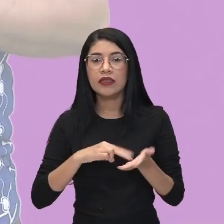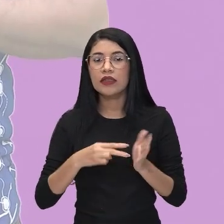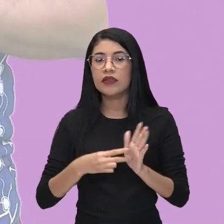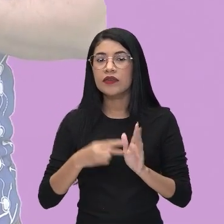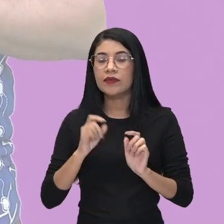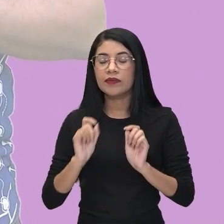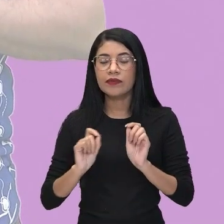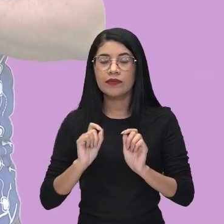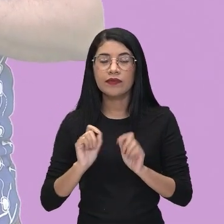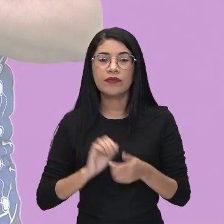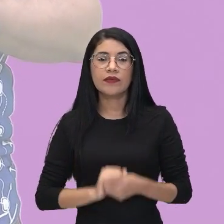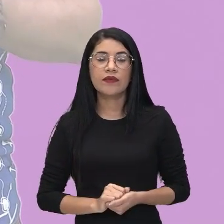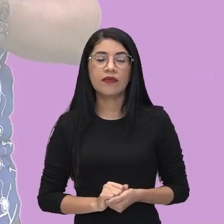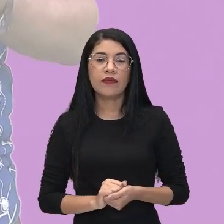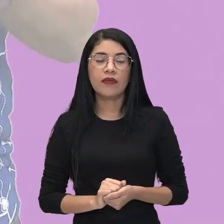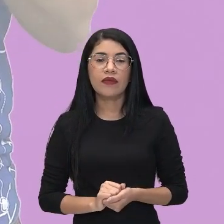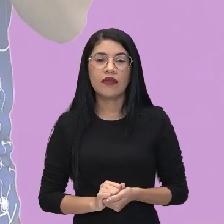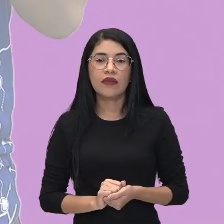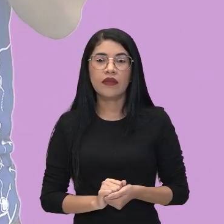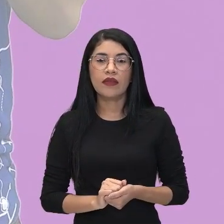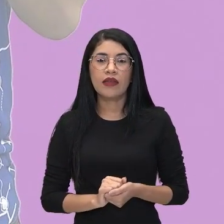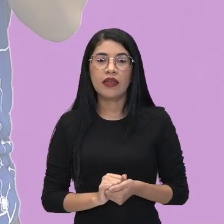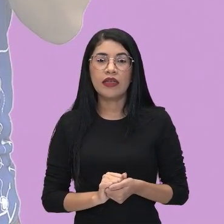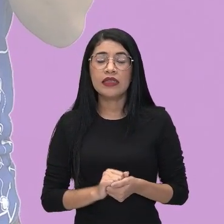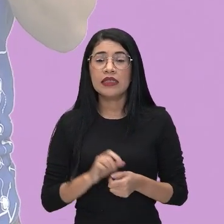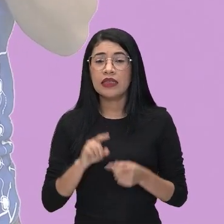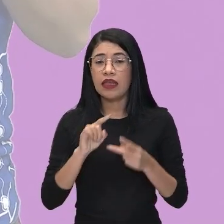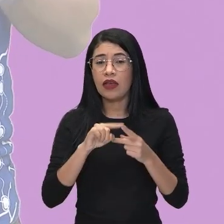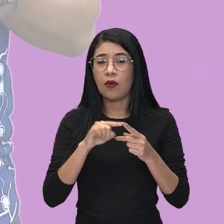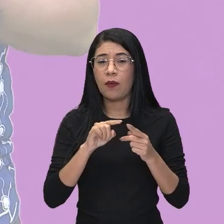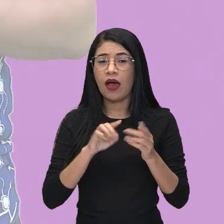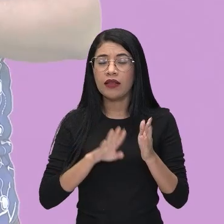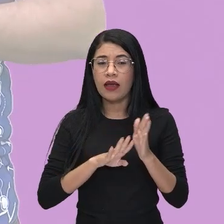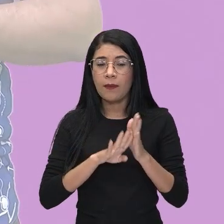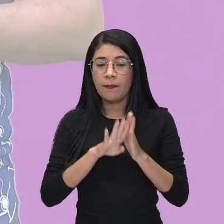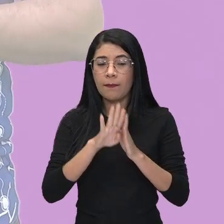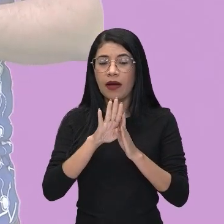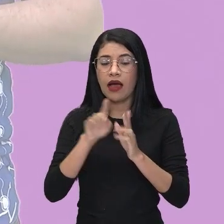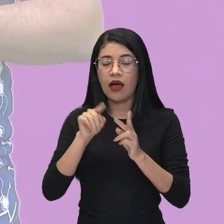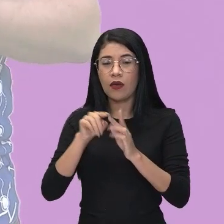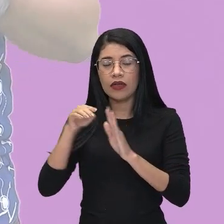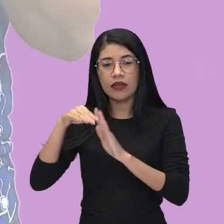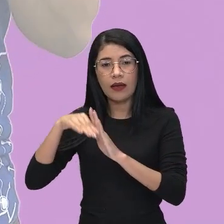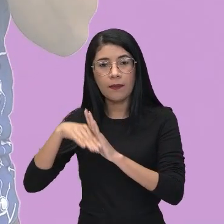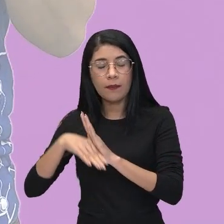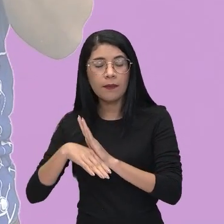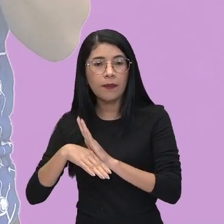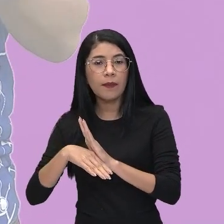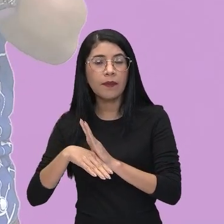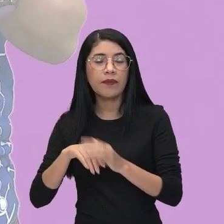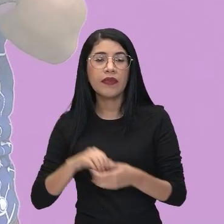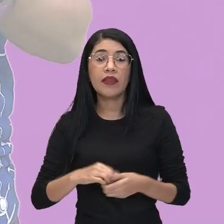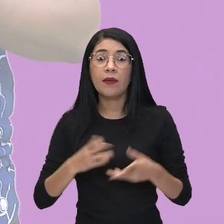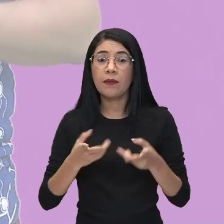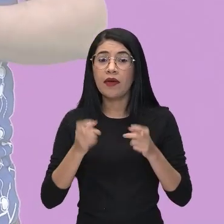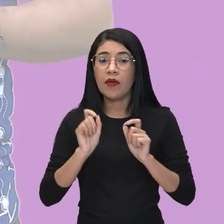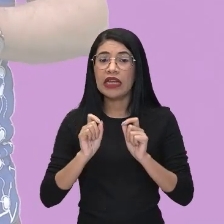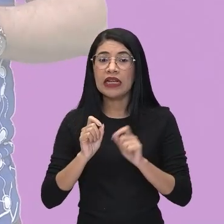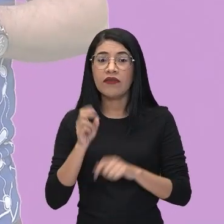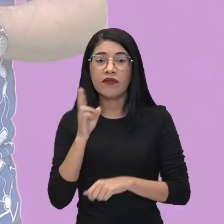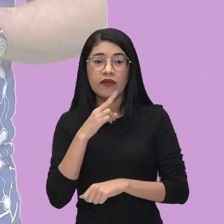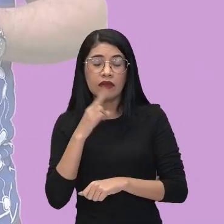isso? Significa que quando eu tenho uma grandeza aumentando, a outra está diminuindo. Observe que se aumentar a